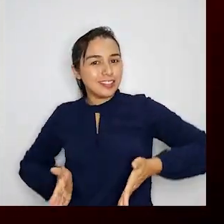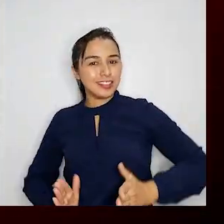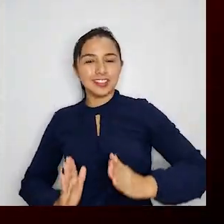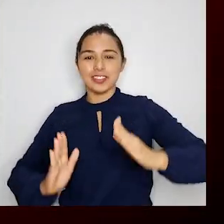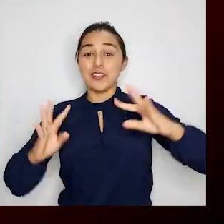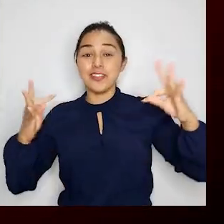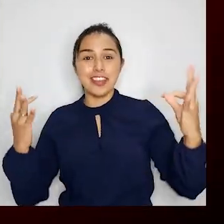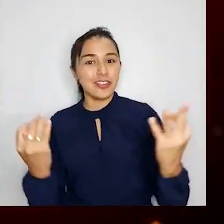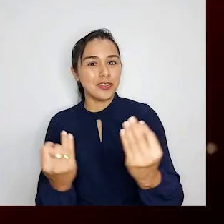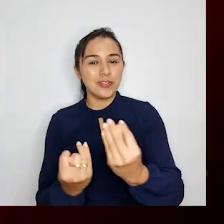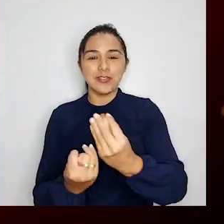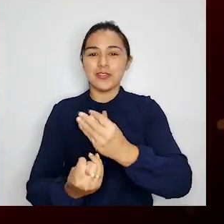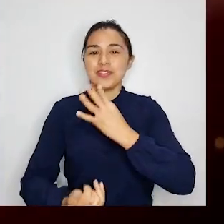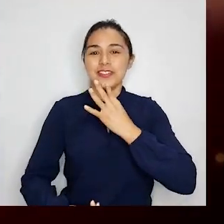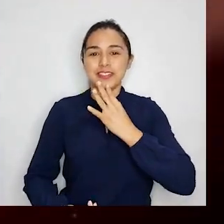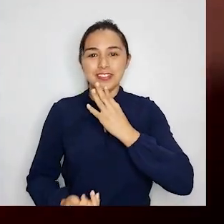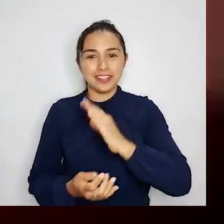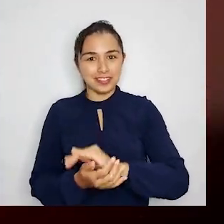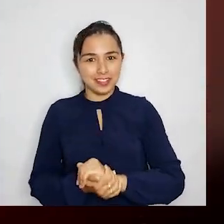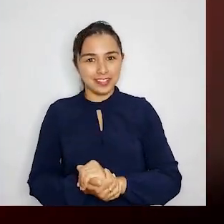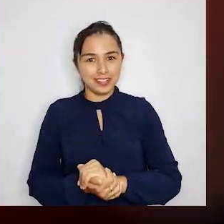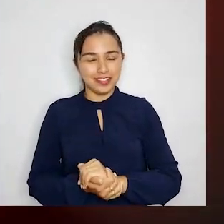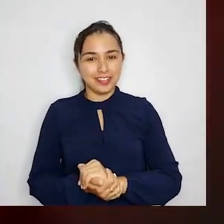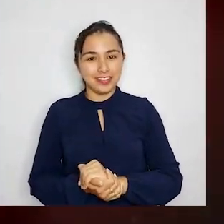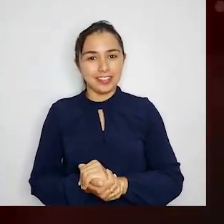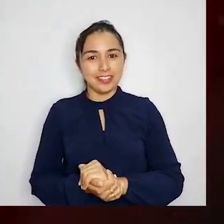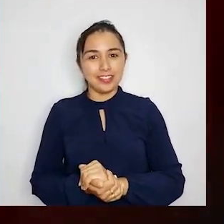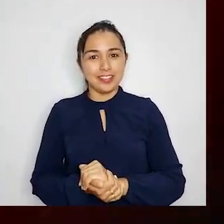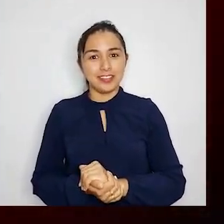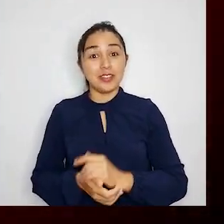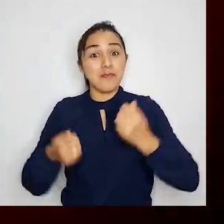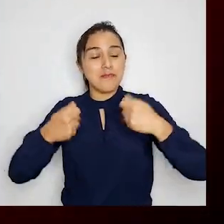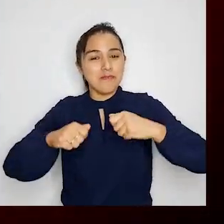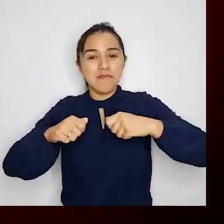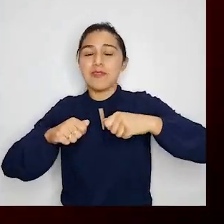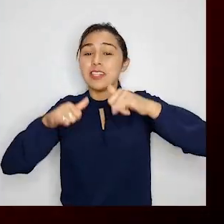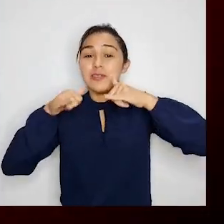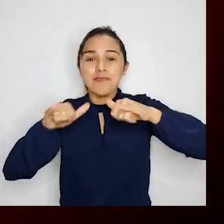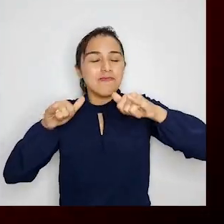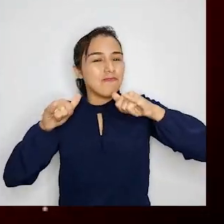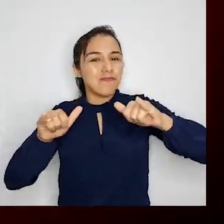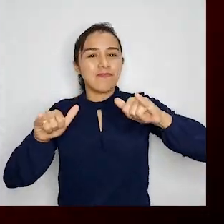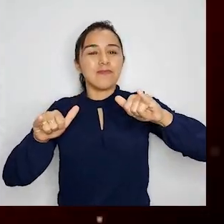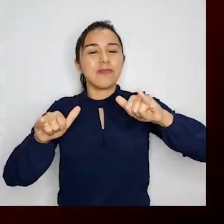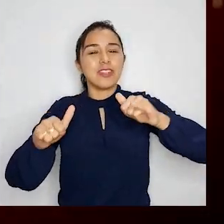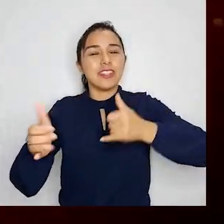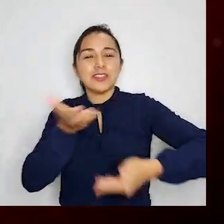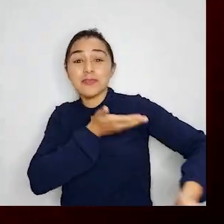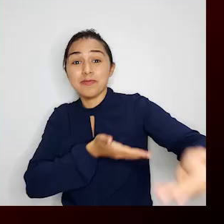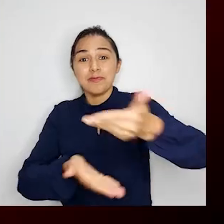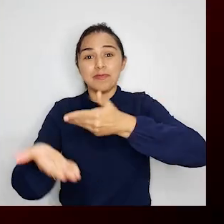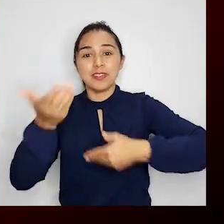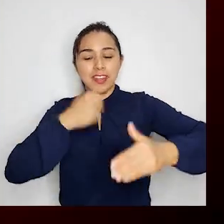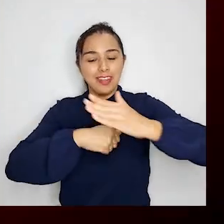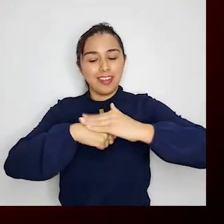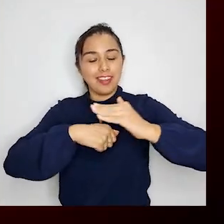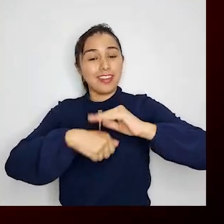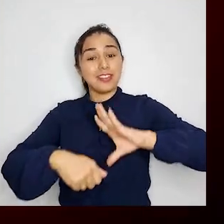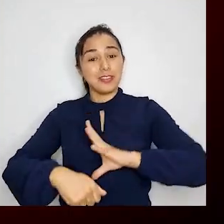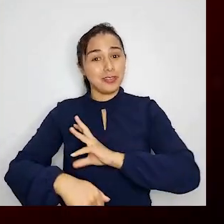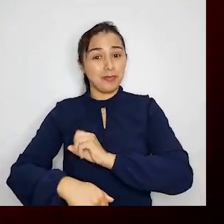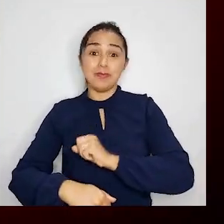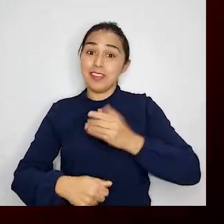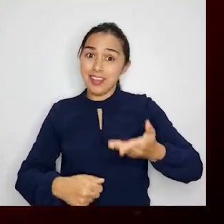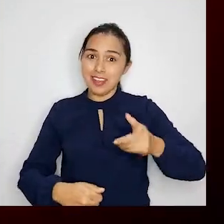todos se manifestou. A todo mundo devemos espalhar o carinho e amor. Esta é